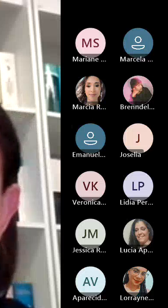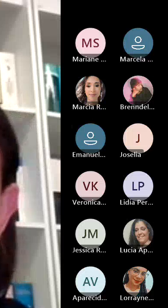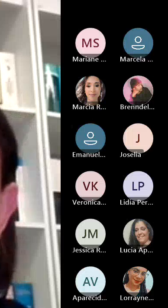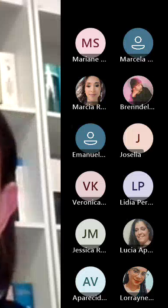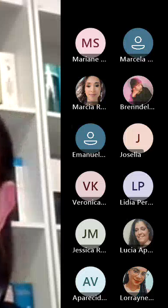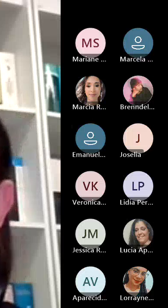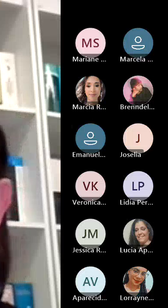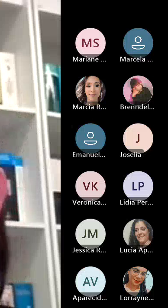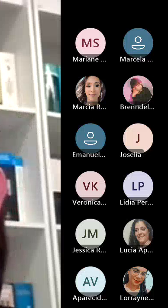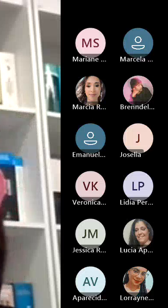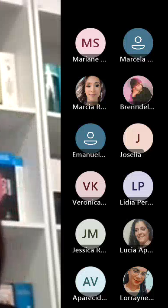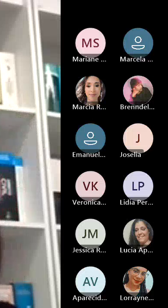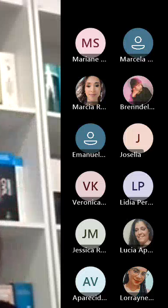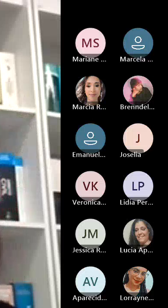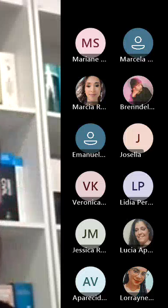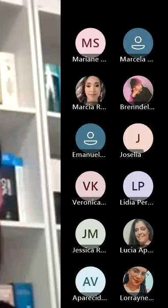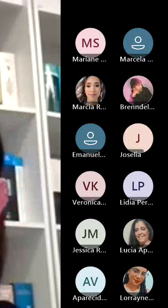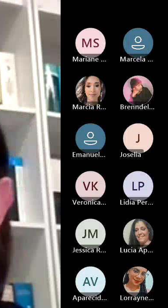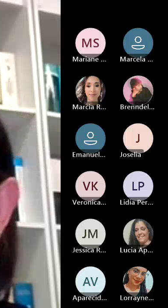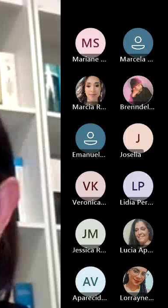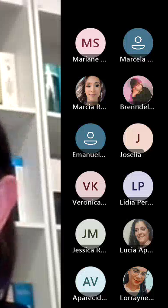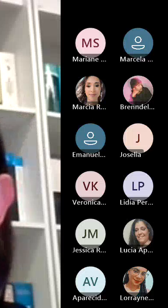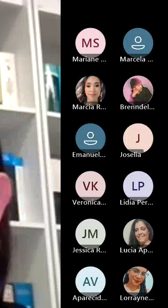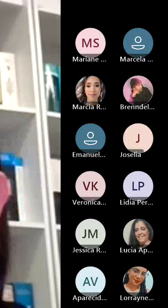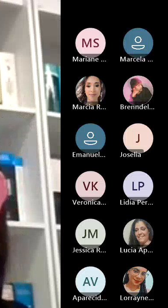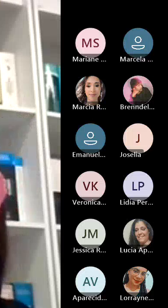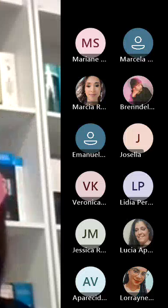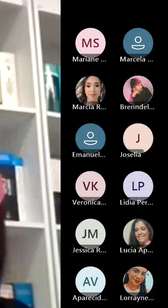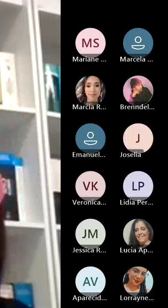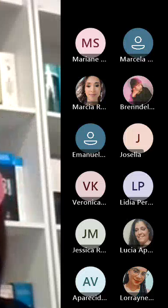encontro síncrono. Eu acho importante a gente ter esse diálogo.